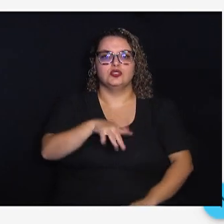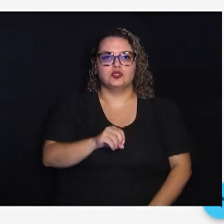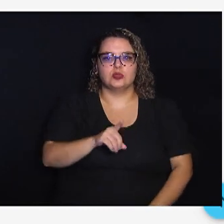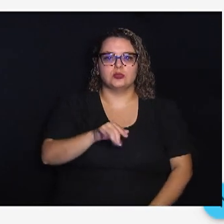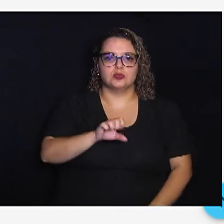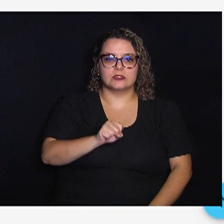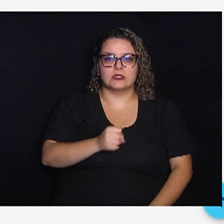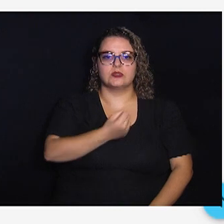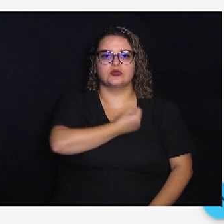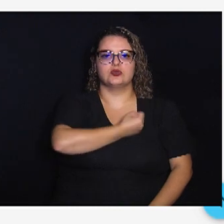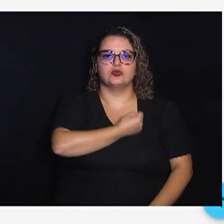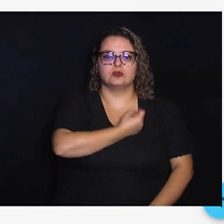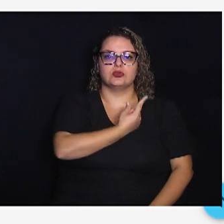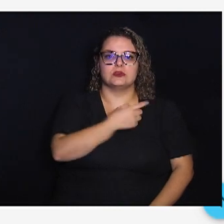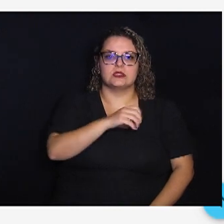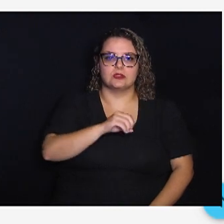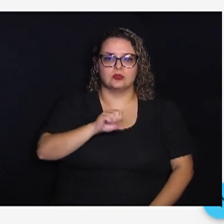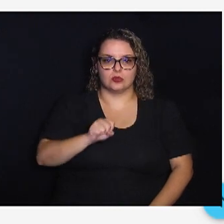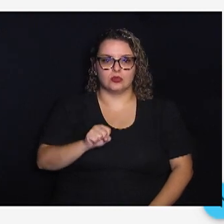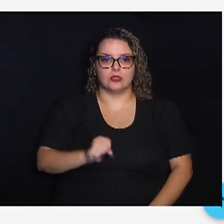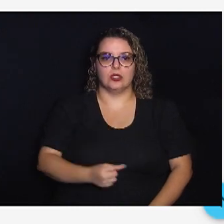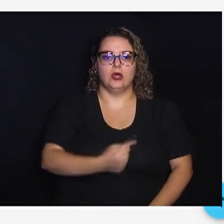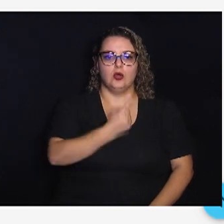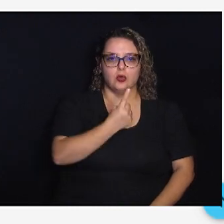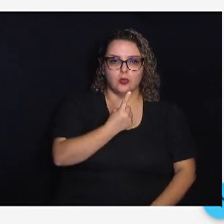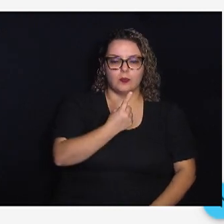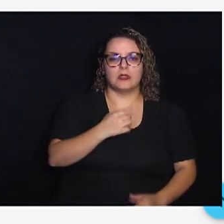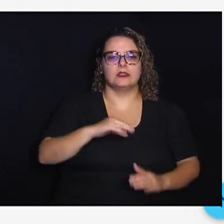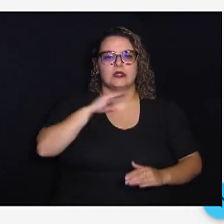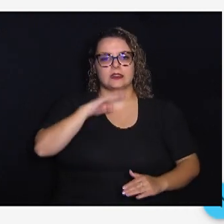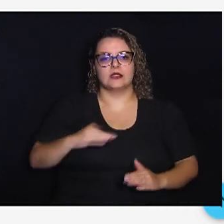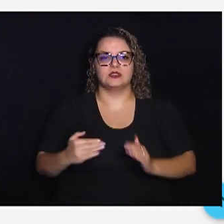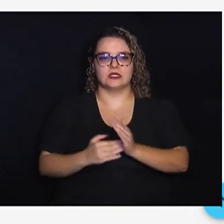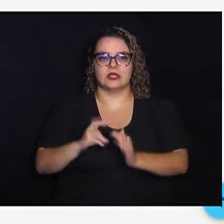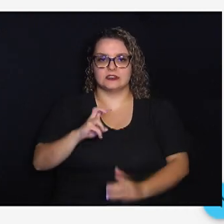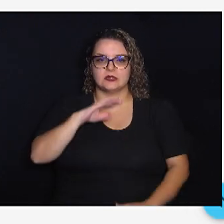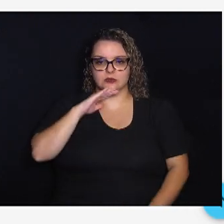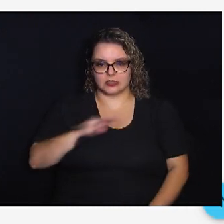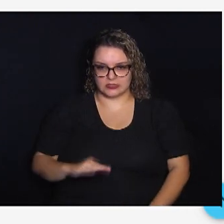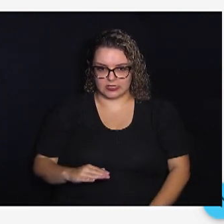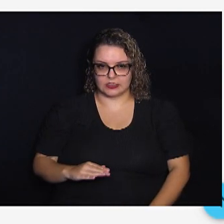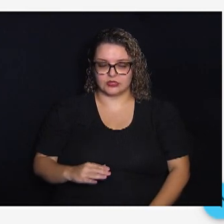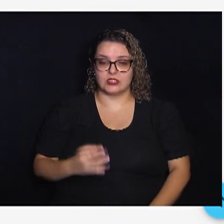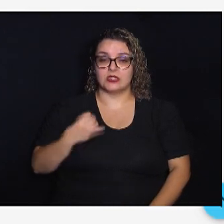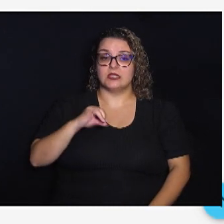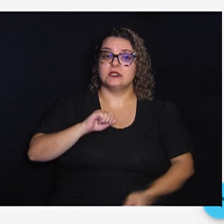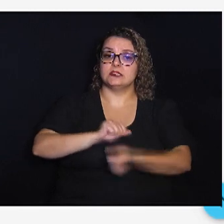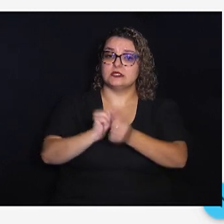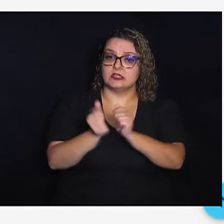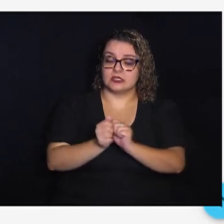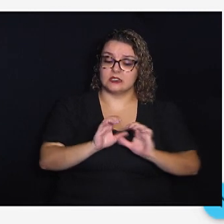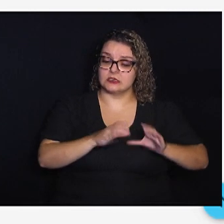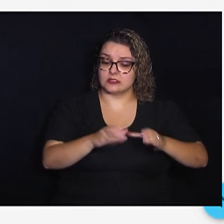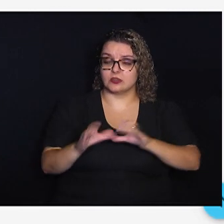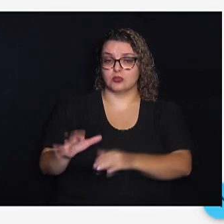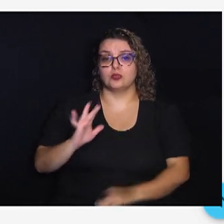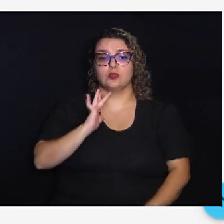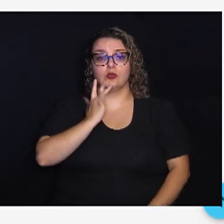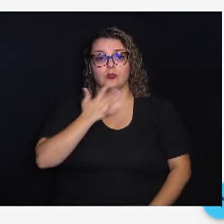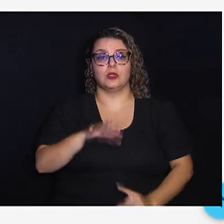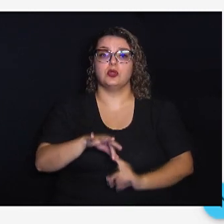diferente esse, da 1 hora da tarde às 5 horas da tarde. Então, se você se encaixa neste grupo